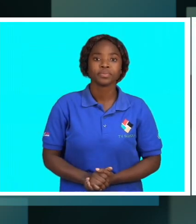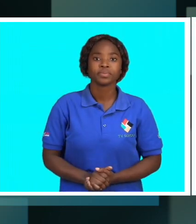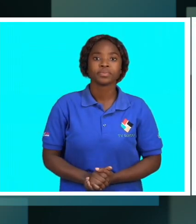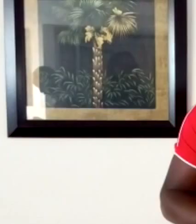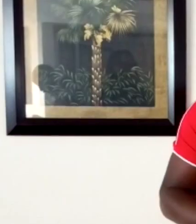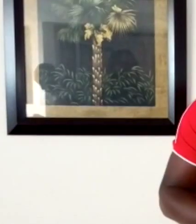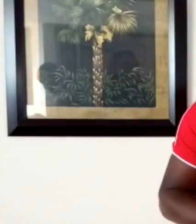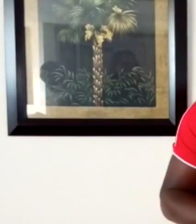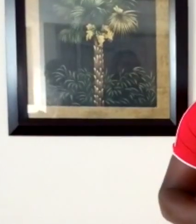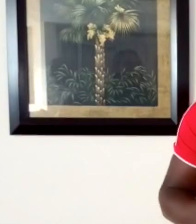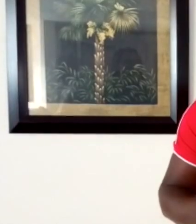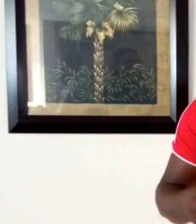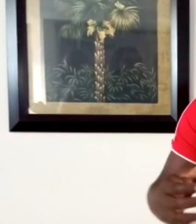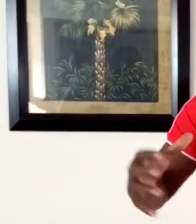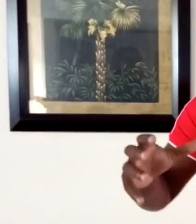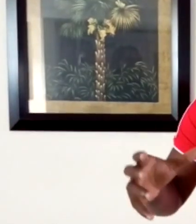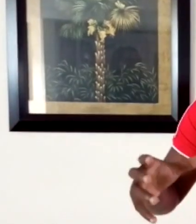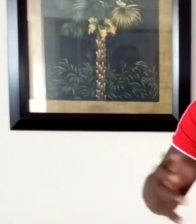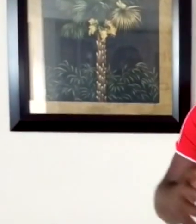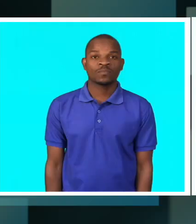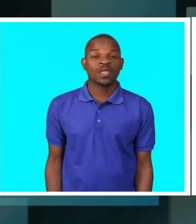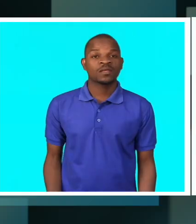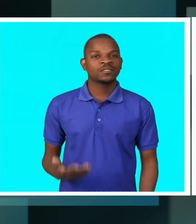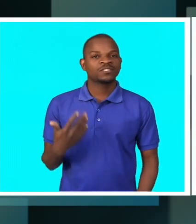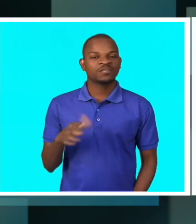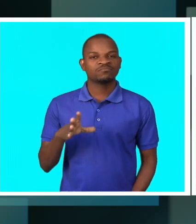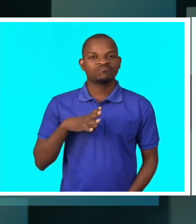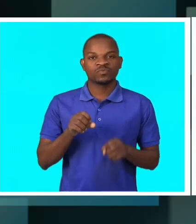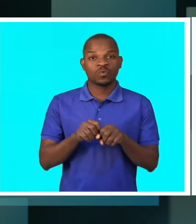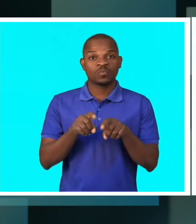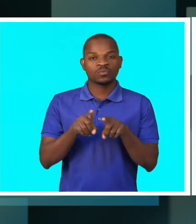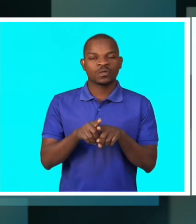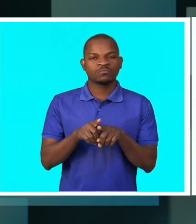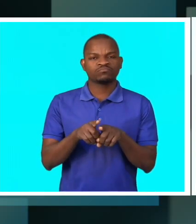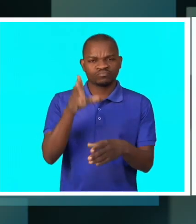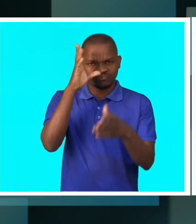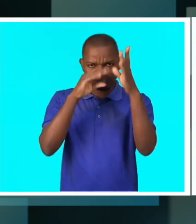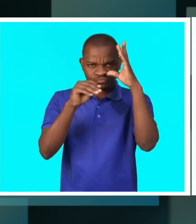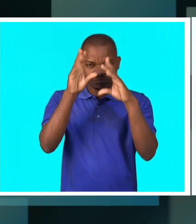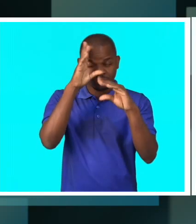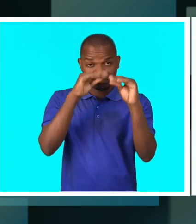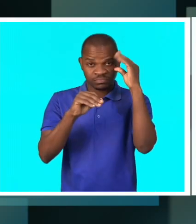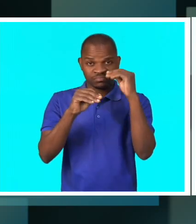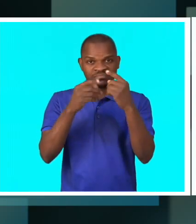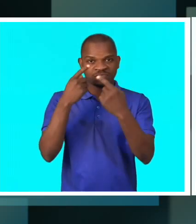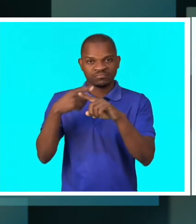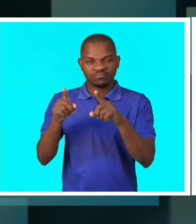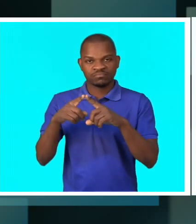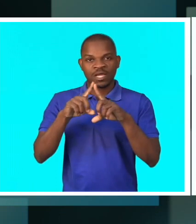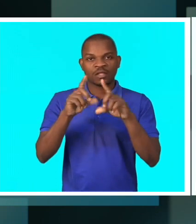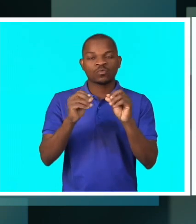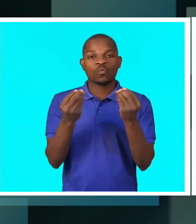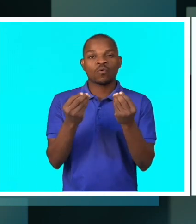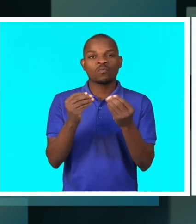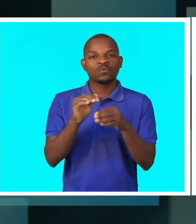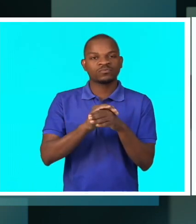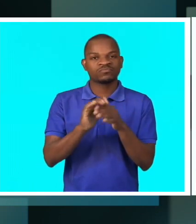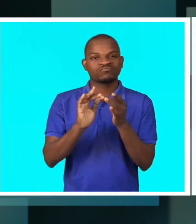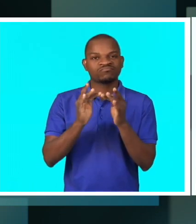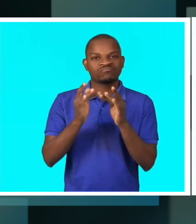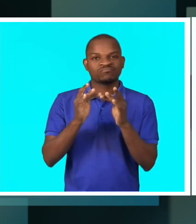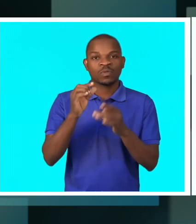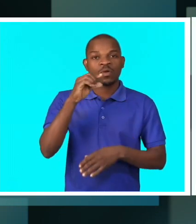digitais de partilha de informação. Tivemos a chance de poder aprender mais uma vez a abertura das contas no